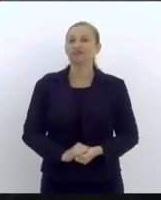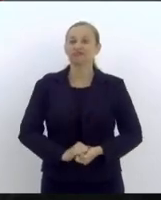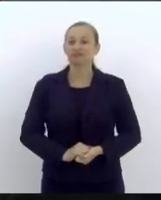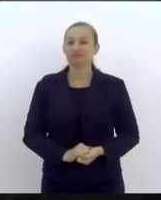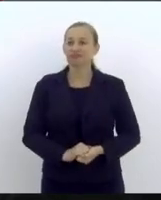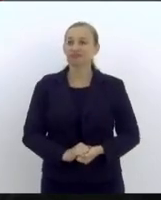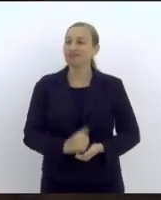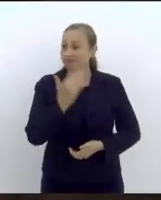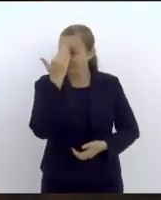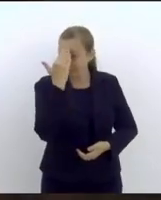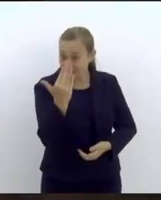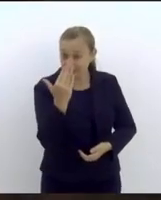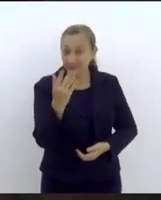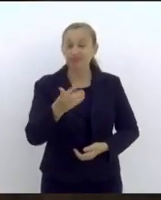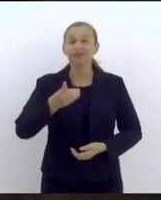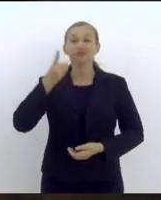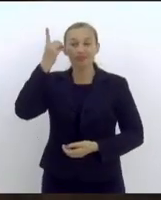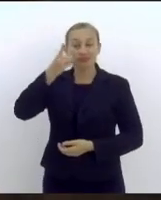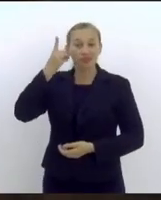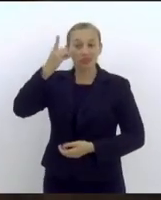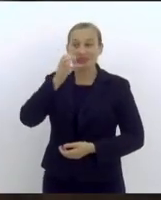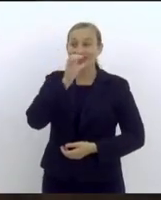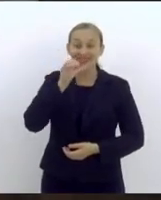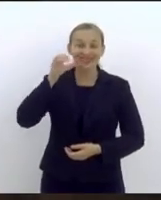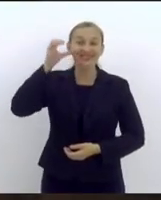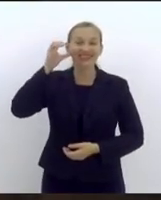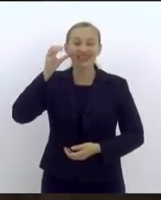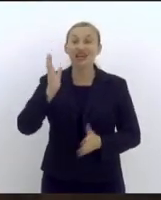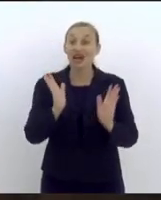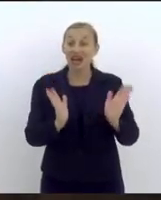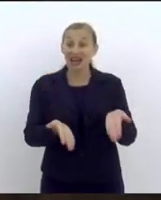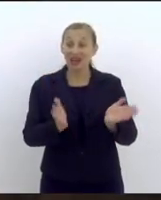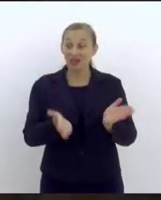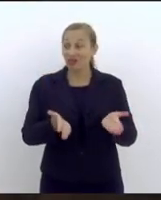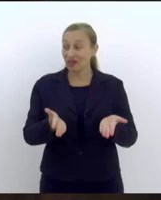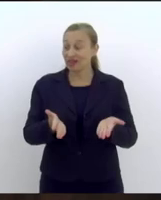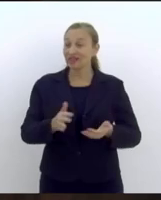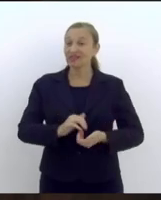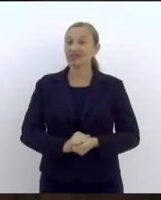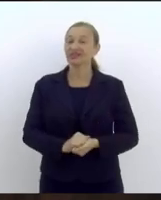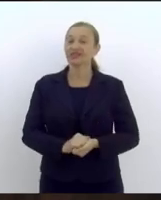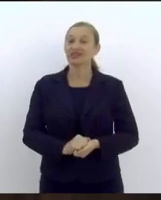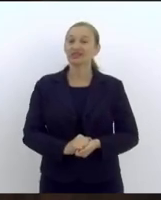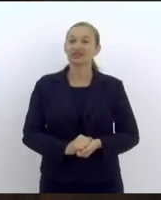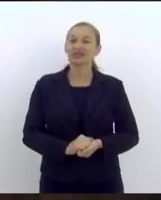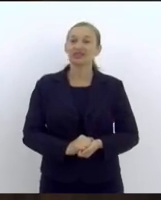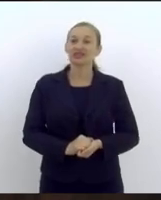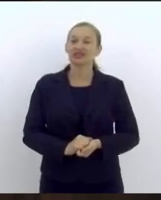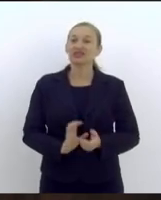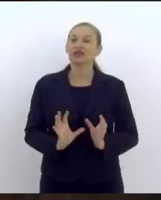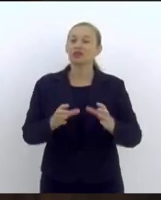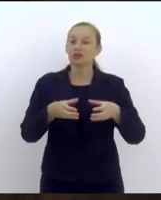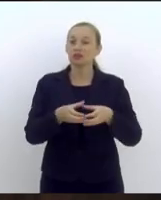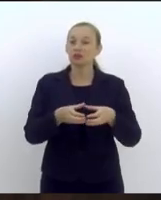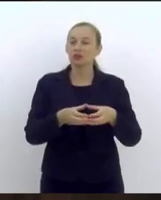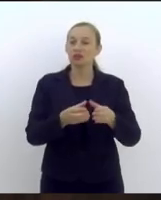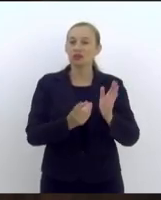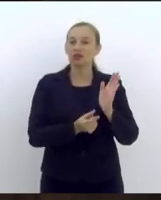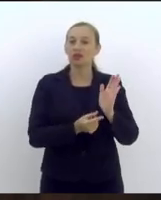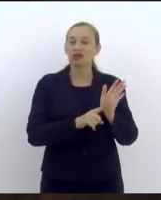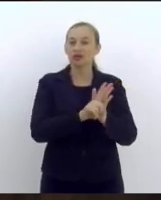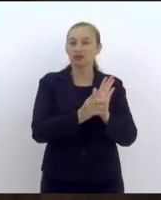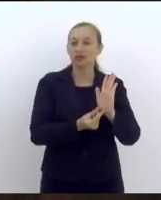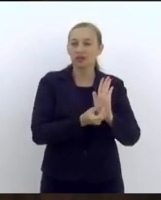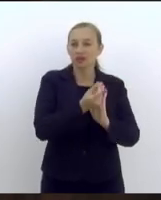muito obrigada deputado Célio Jordão agora Chamamos o parecer da comissão de orçamento Finanças